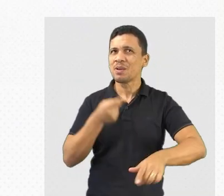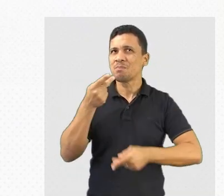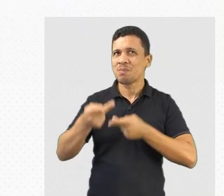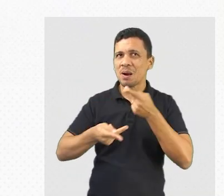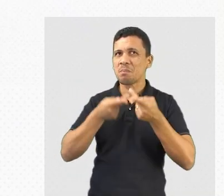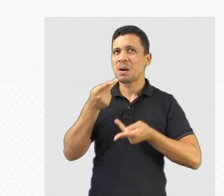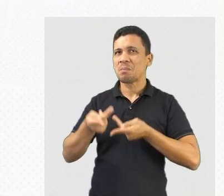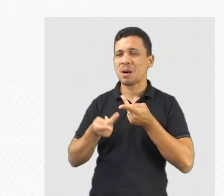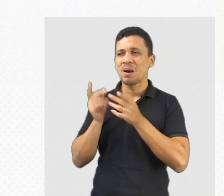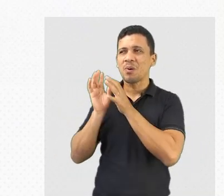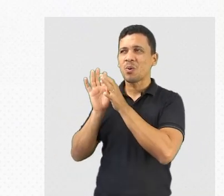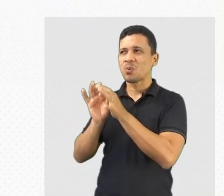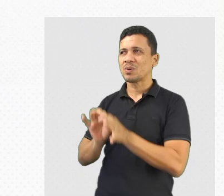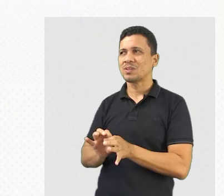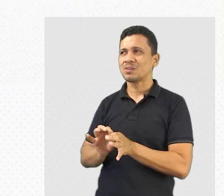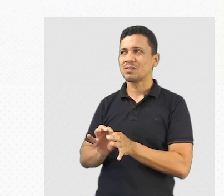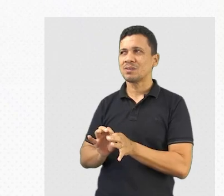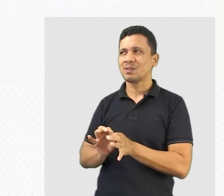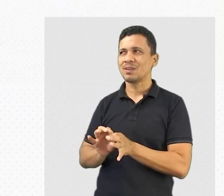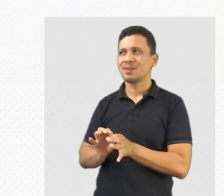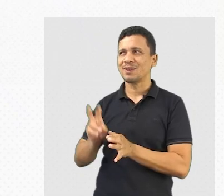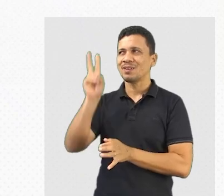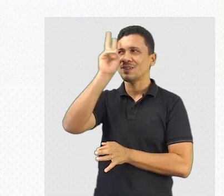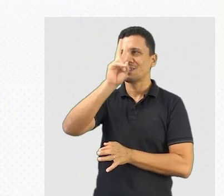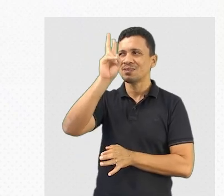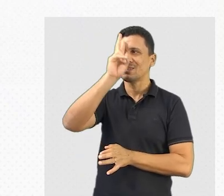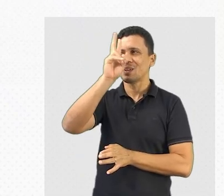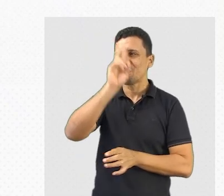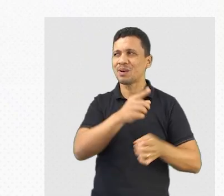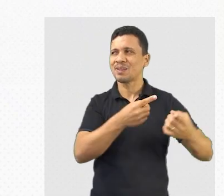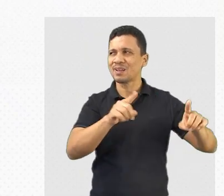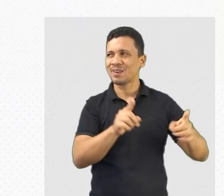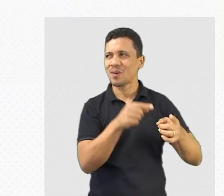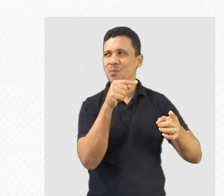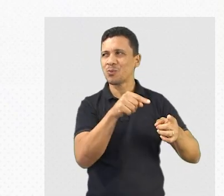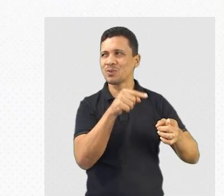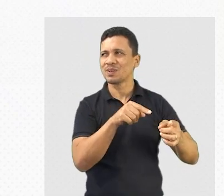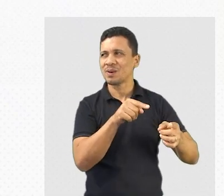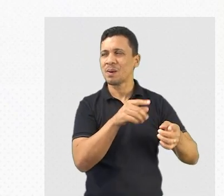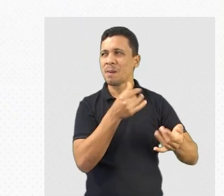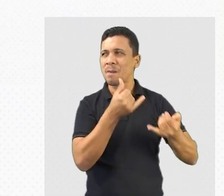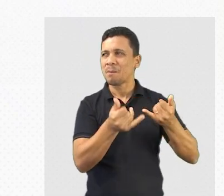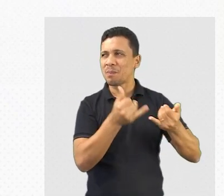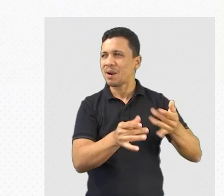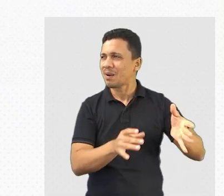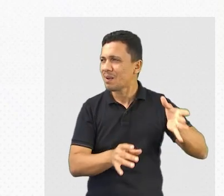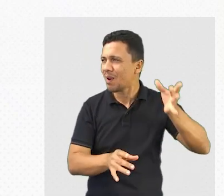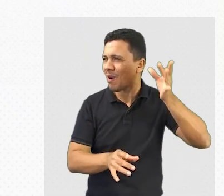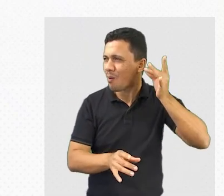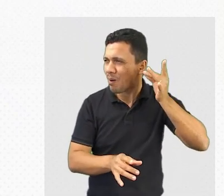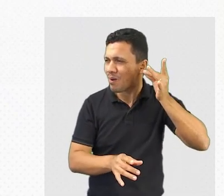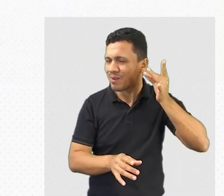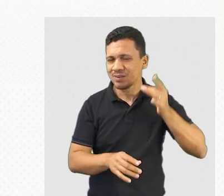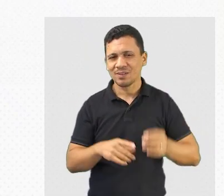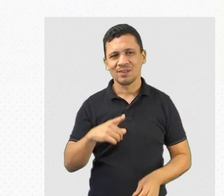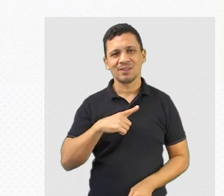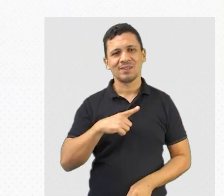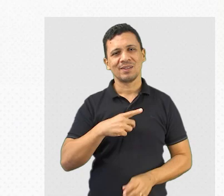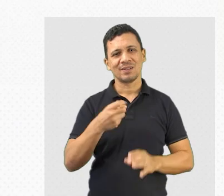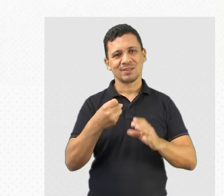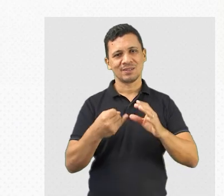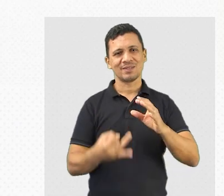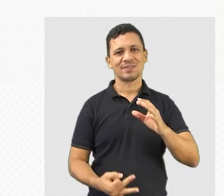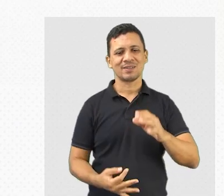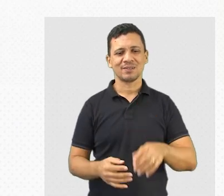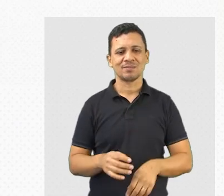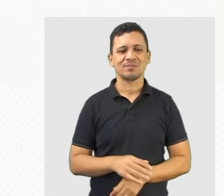em um contexto e a música aparece na sua cabeça? Então, a música popular, ela tem essa característica.